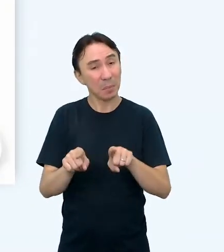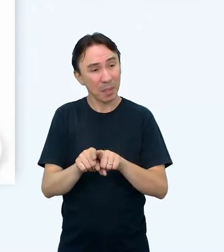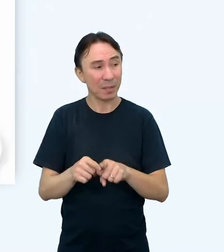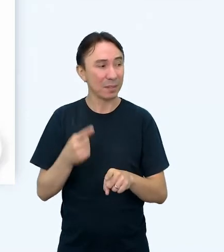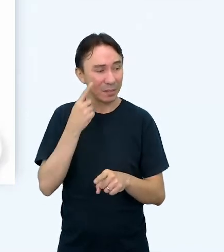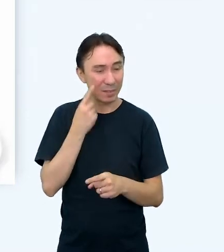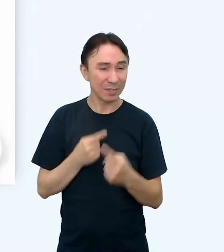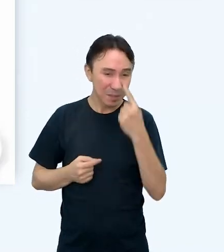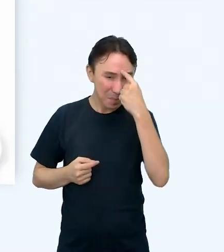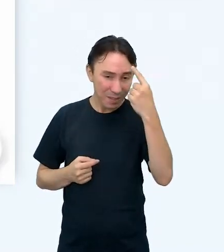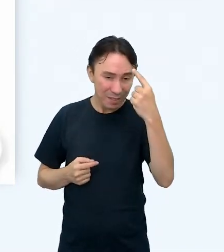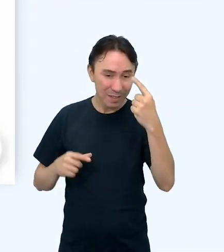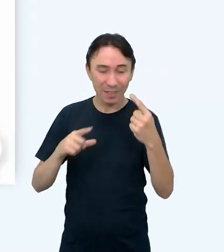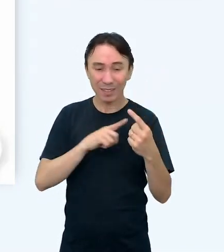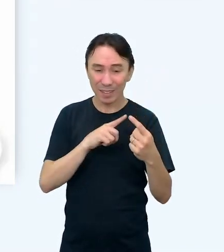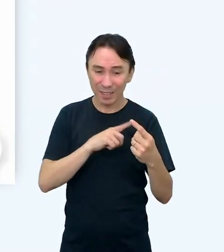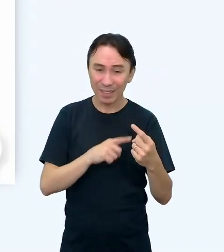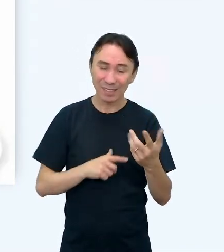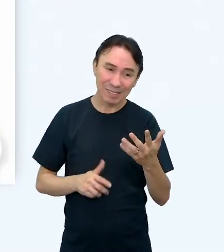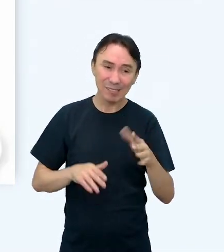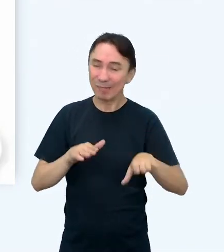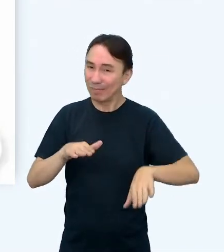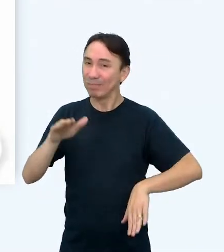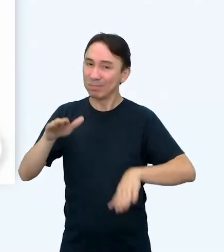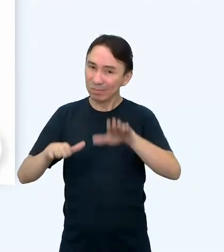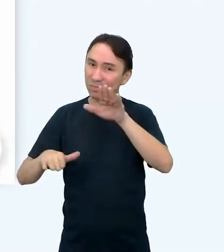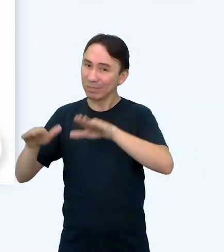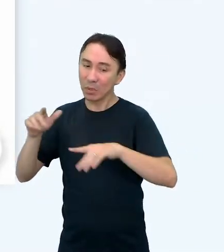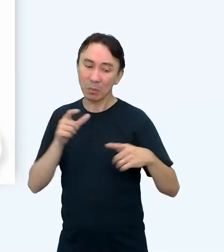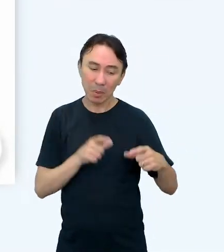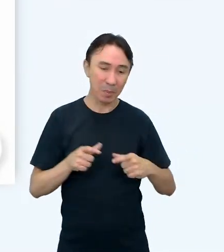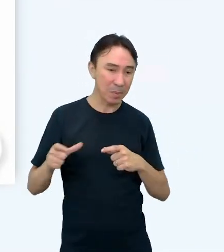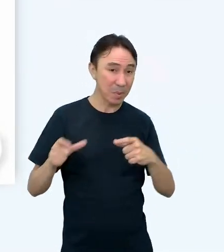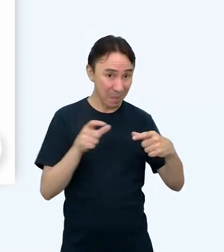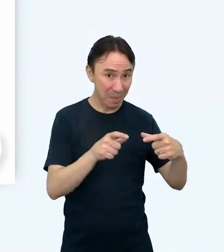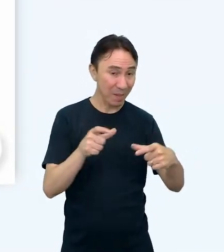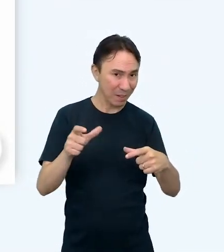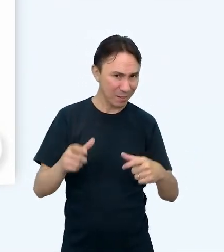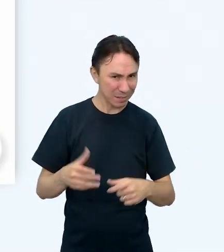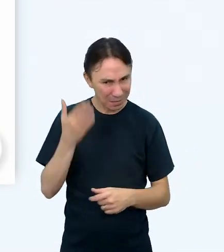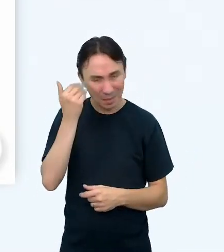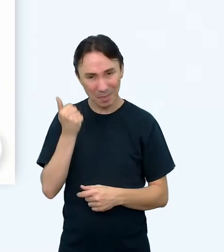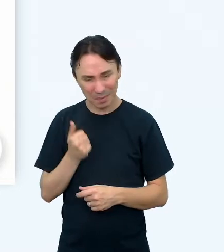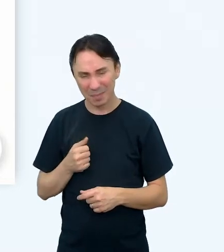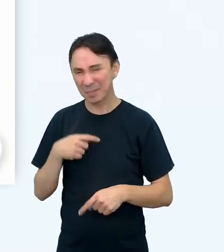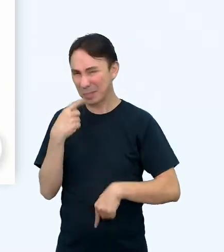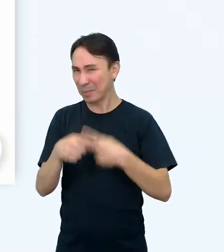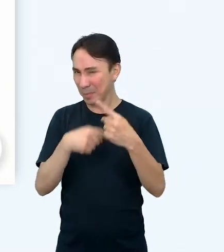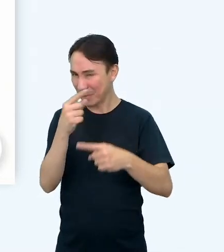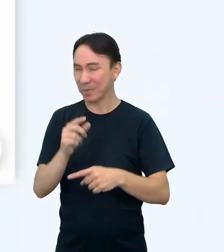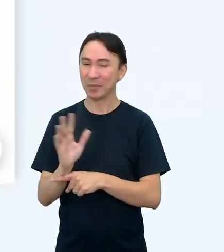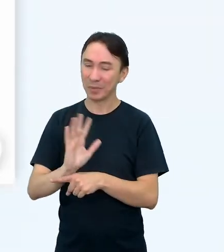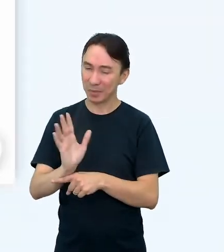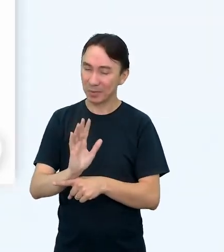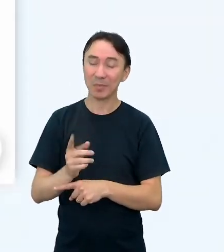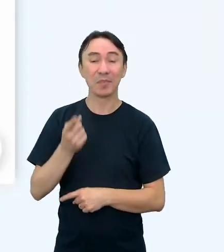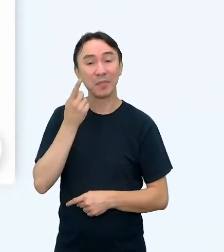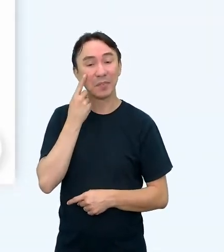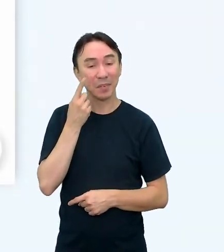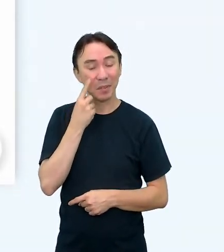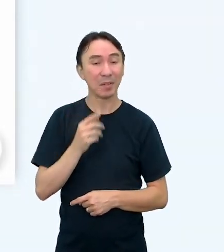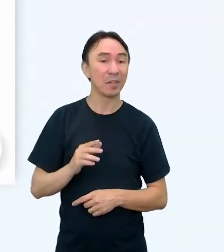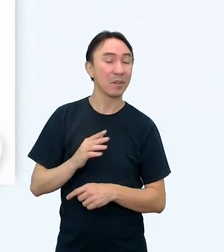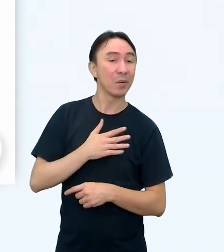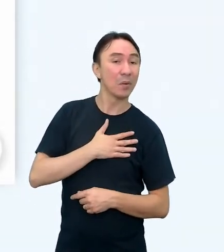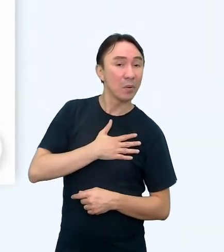que a proporção destes elementos podem variar de um lugar para o outro? Mas isso deixaremos para um próximo vídeo. E aí, gostou do